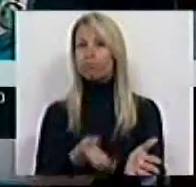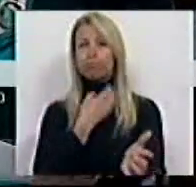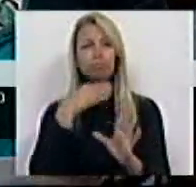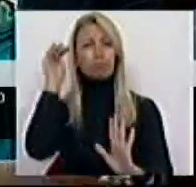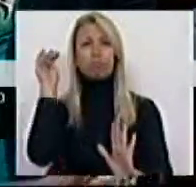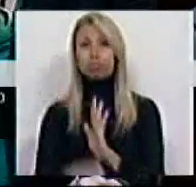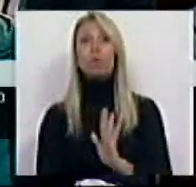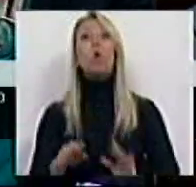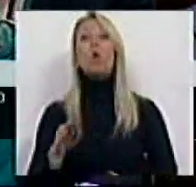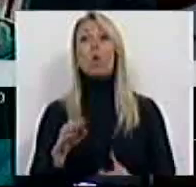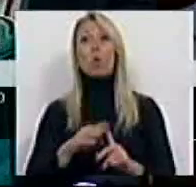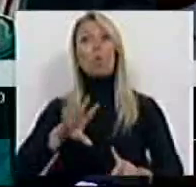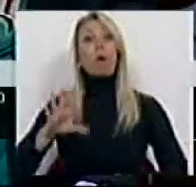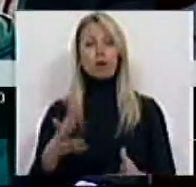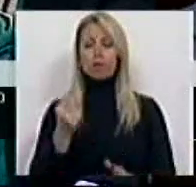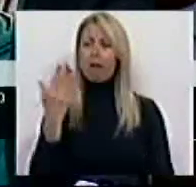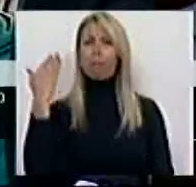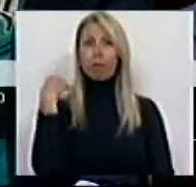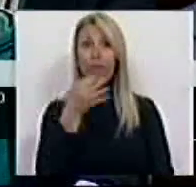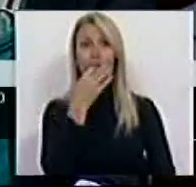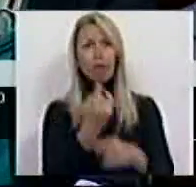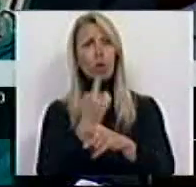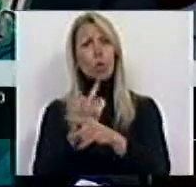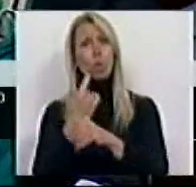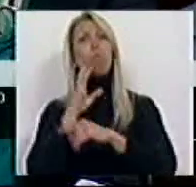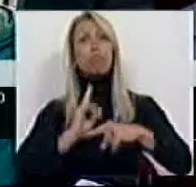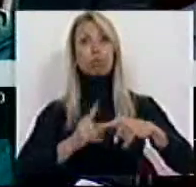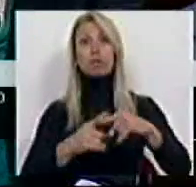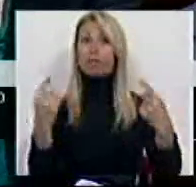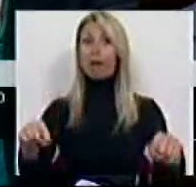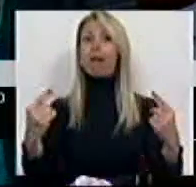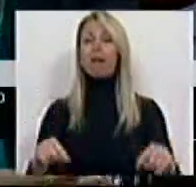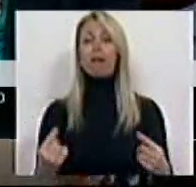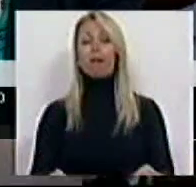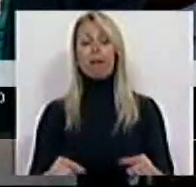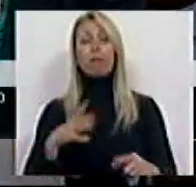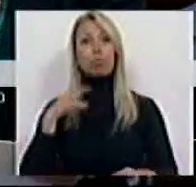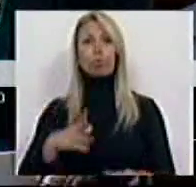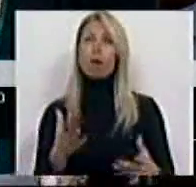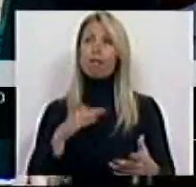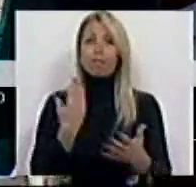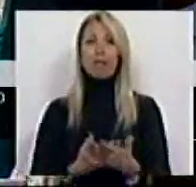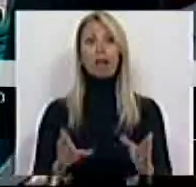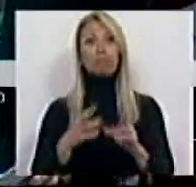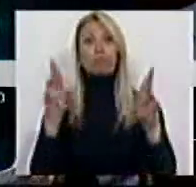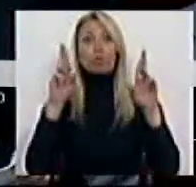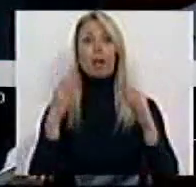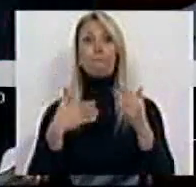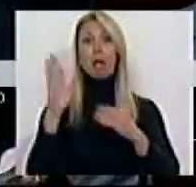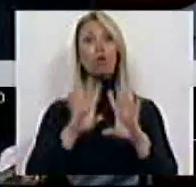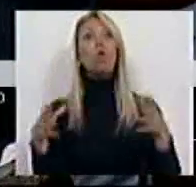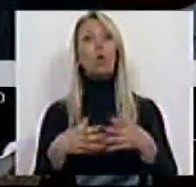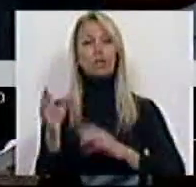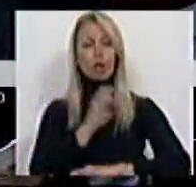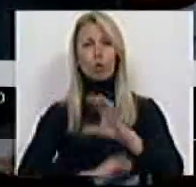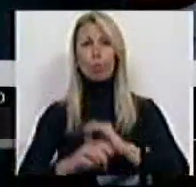o país. Falava há pouco dos sinais positivos que há em Portugal e que lhe dão mais esperanças para este Conselho Europeu. Vou-lhe